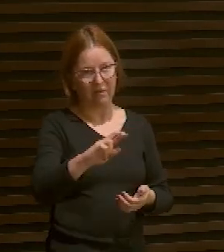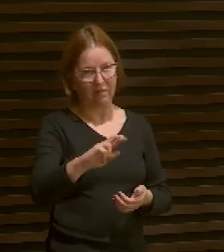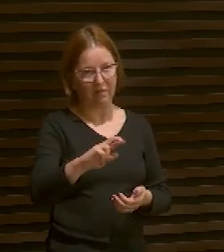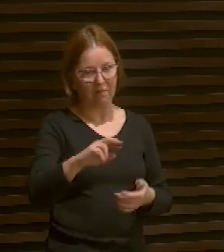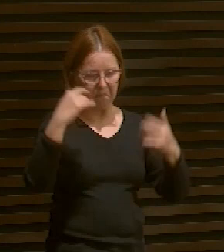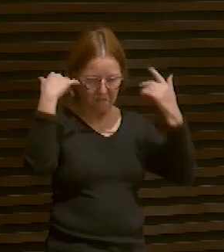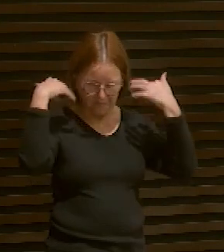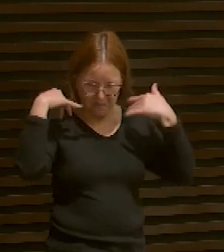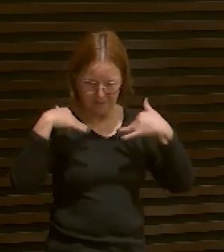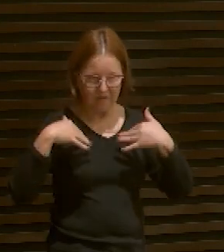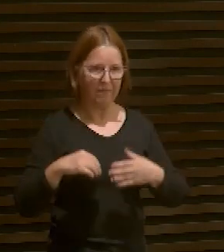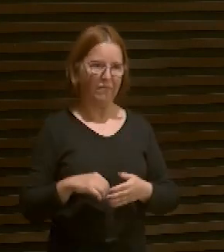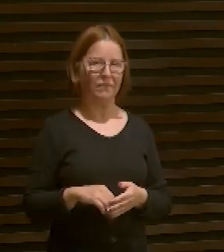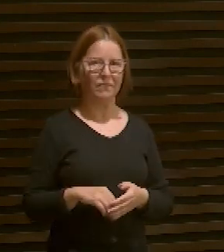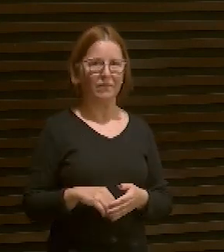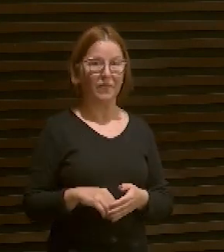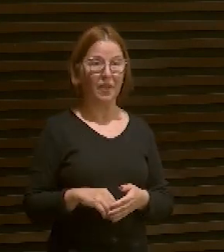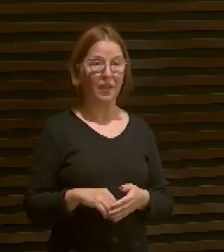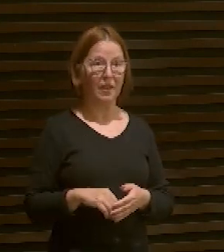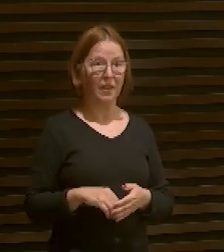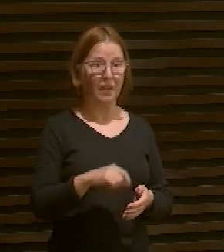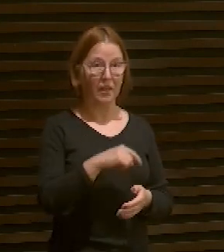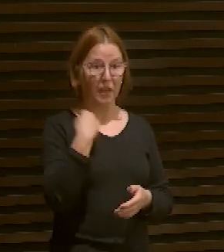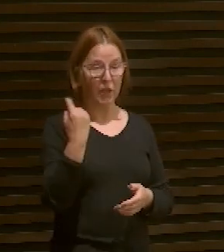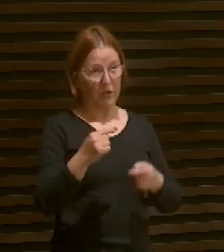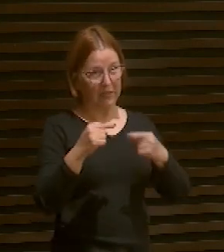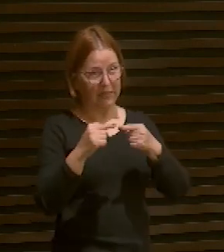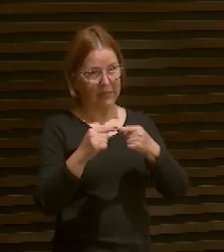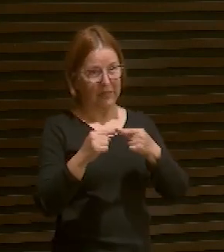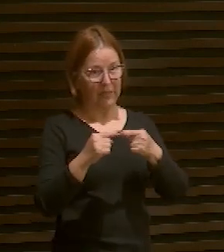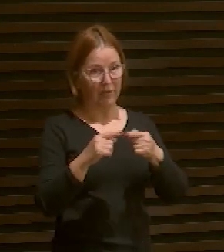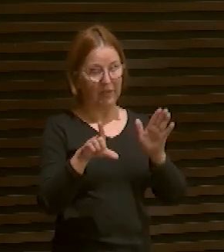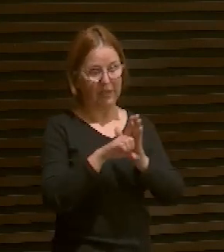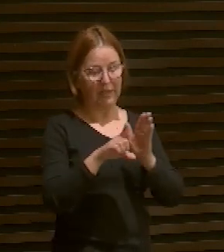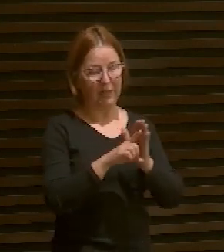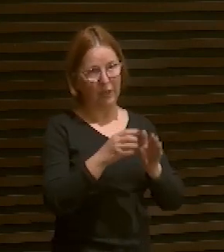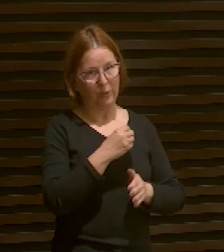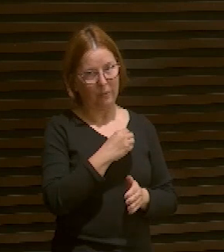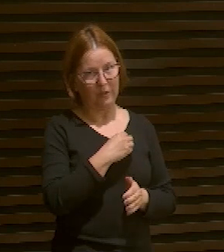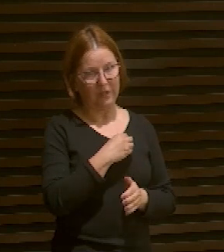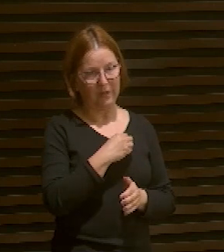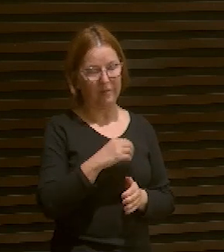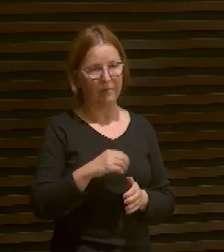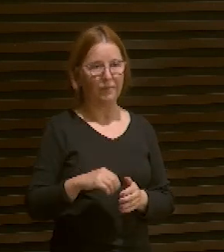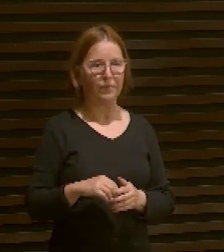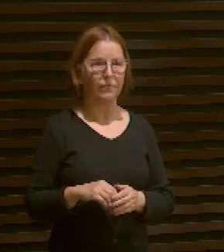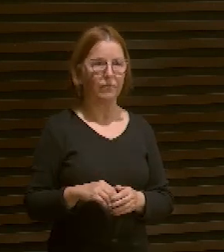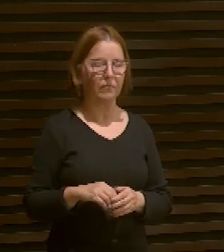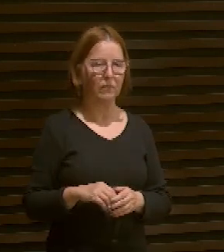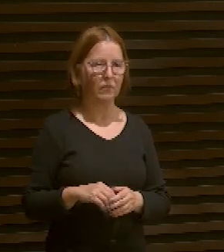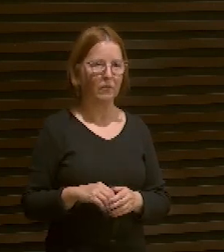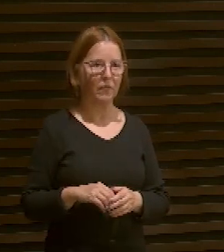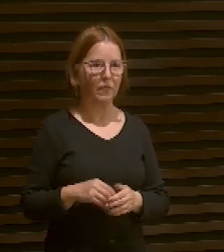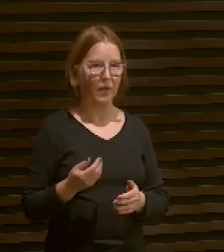suor. É que estamos ligados na lei do pecado, no espírito da carne. E agora abre aspas, que eu